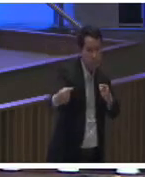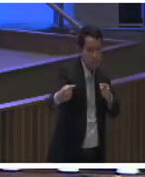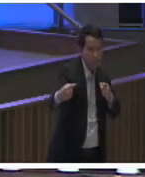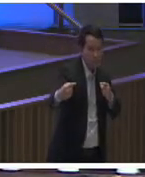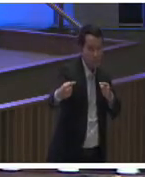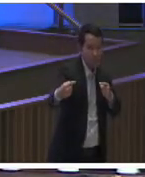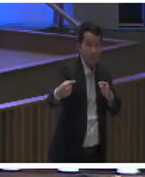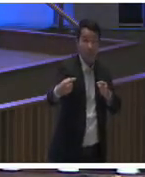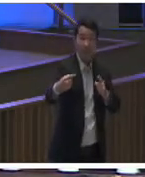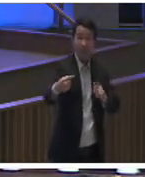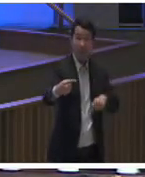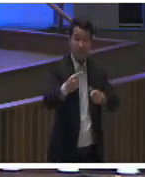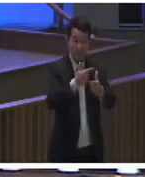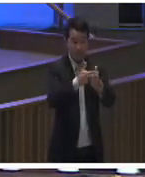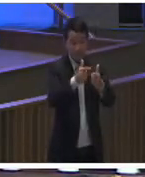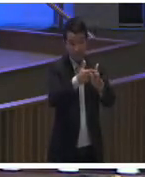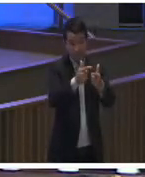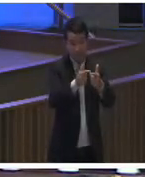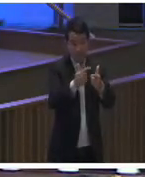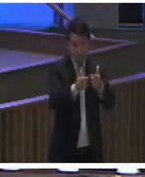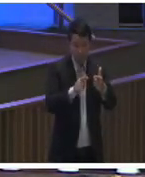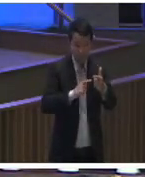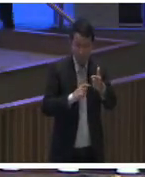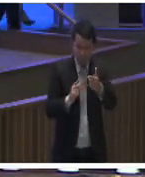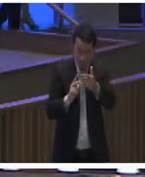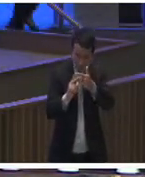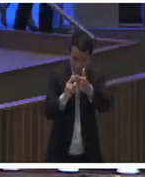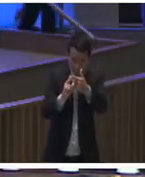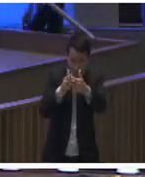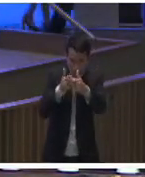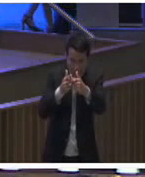algumas questões que estavam pendentes naquela igreja.